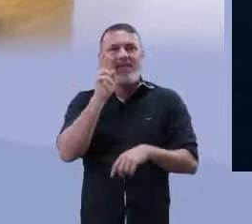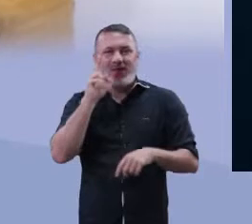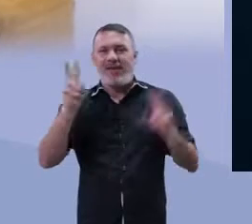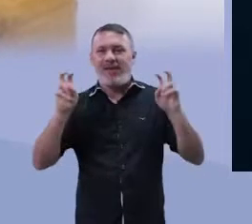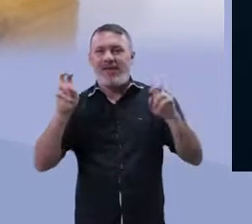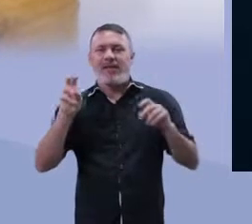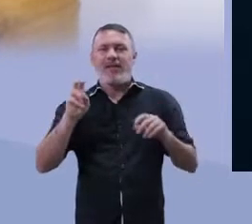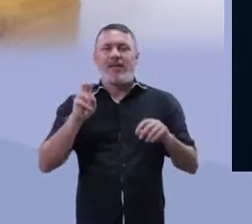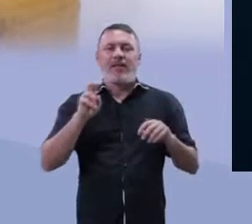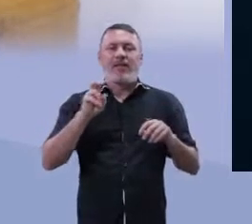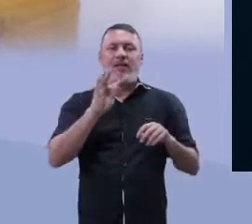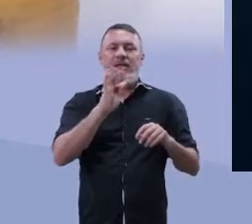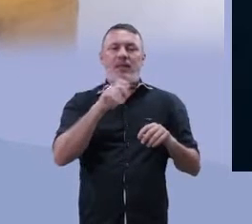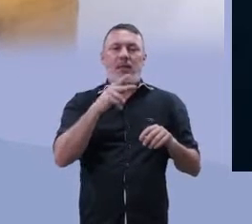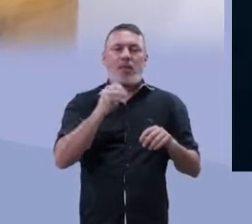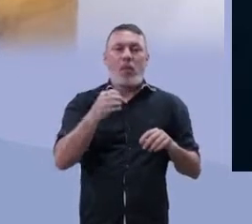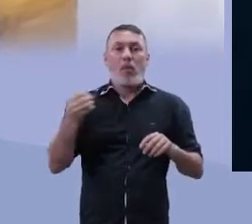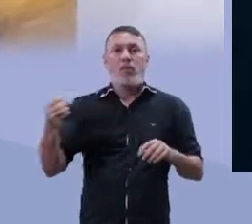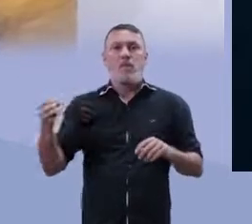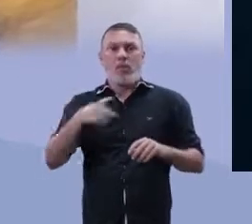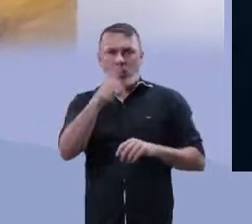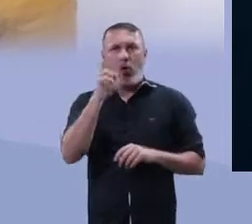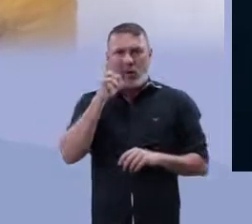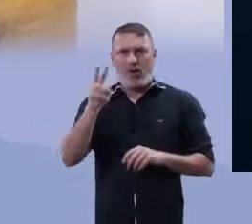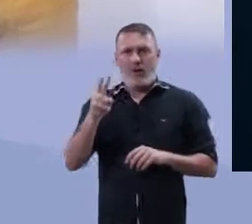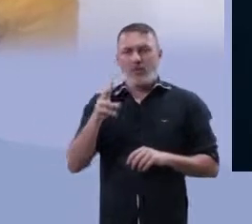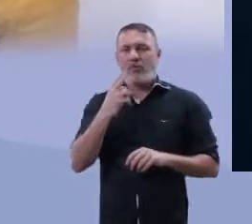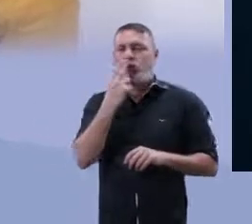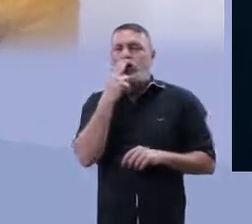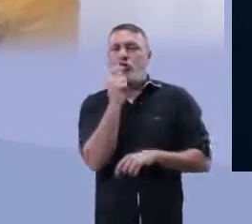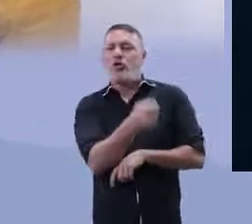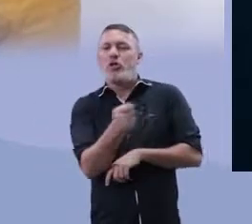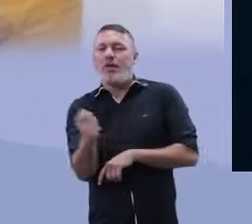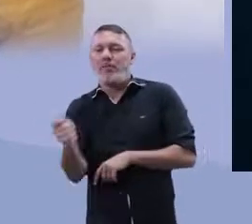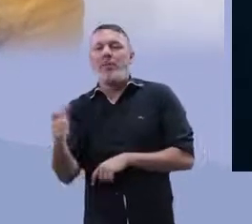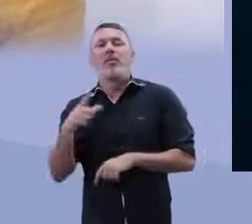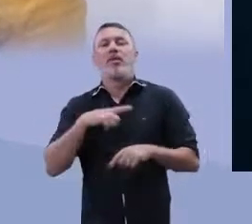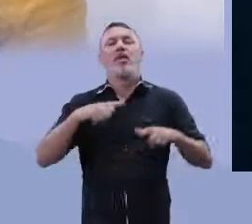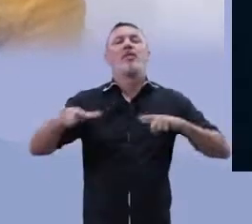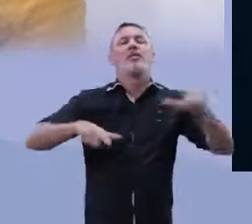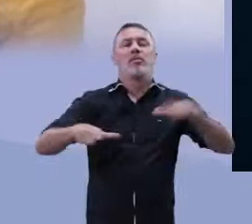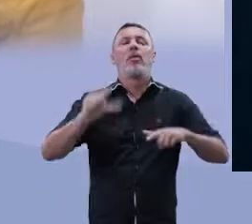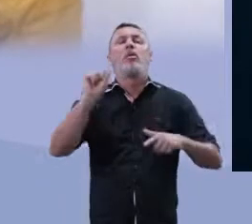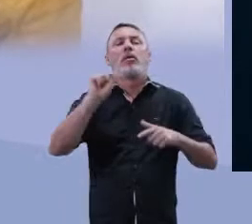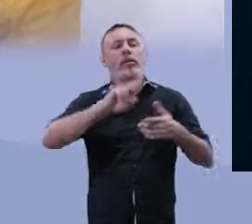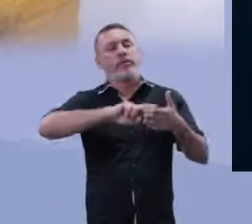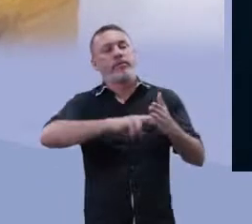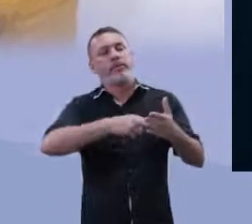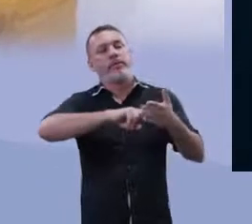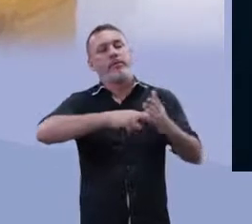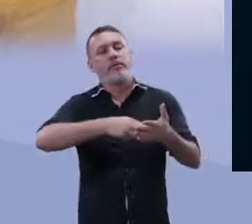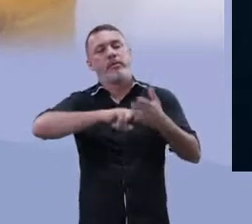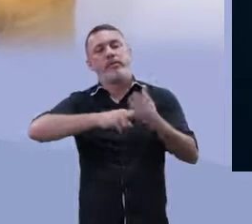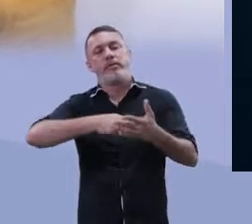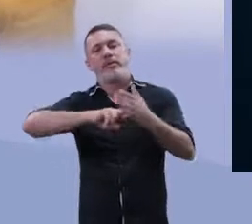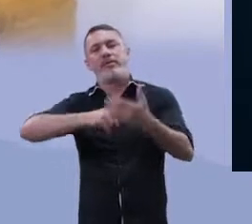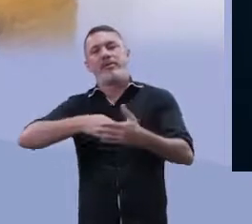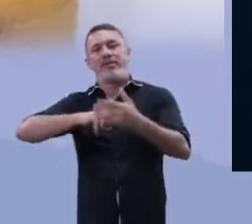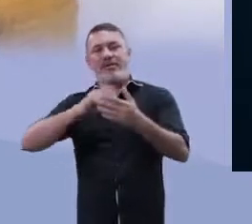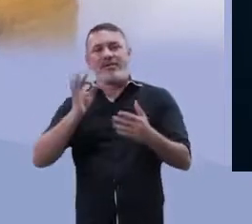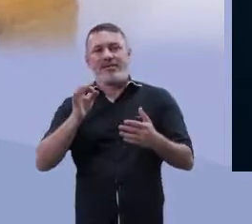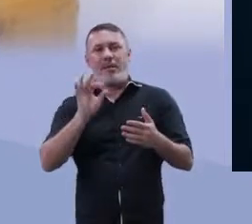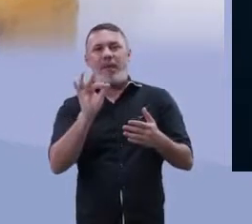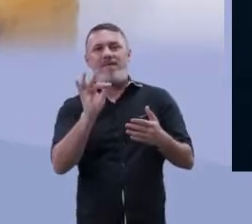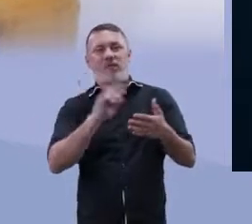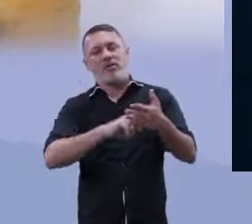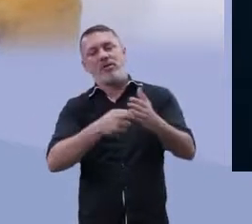assiste Tempos Modernos, você vai ver que o Chaplin trabalha em uma esteira de produção, apertando parafusos. E aí, nesse contexto, o